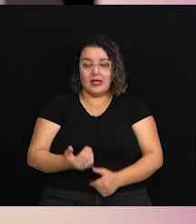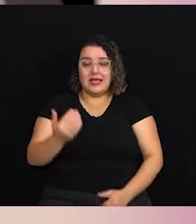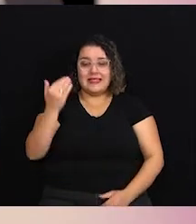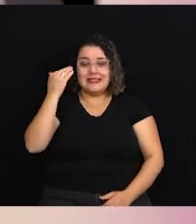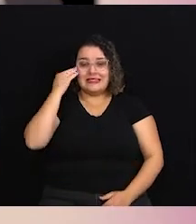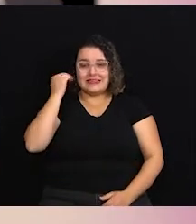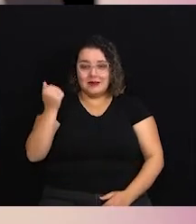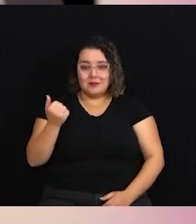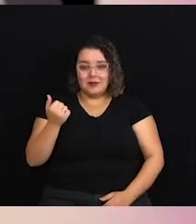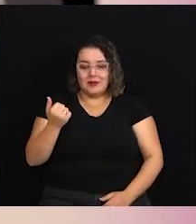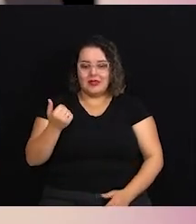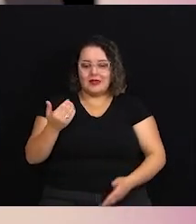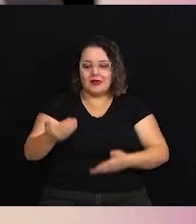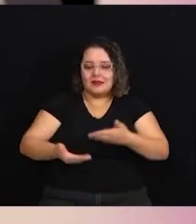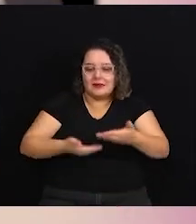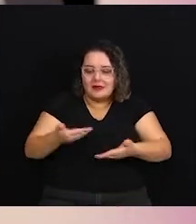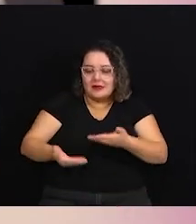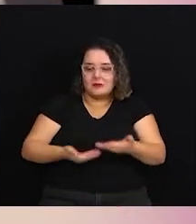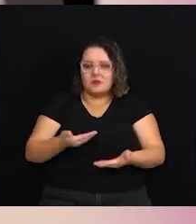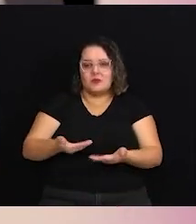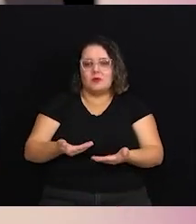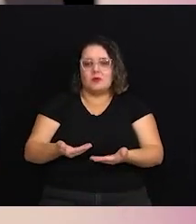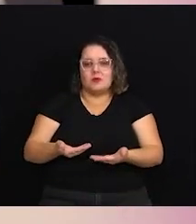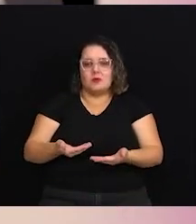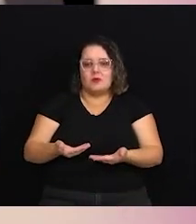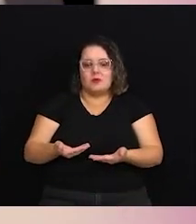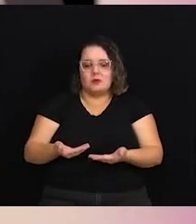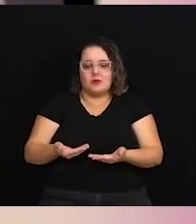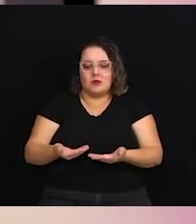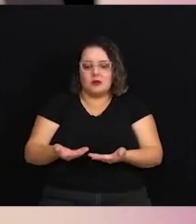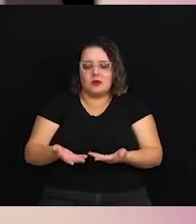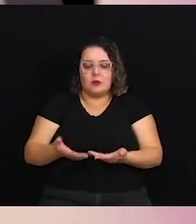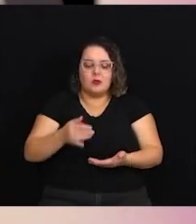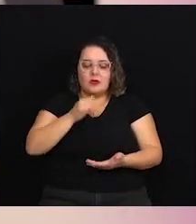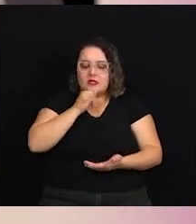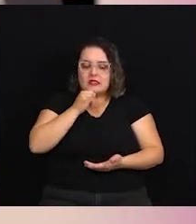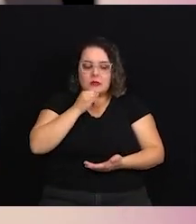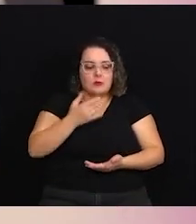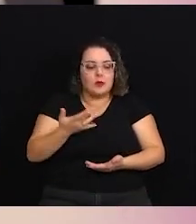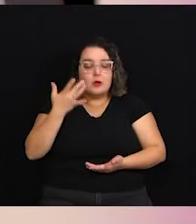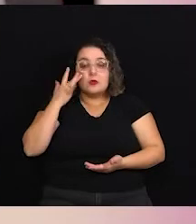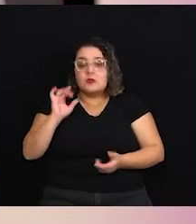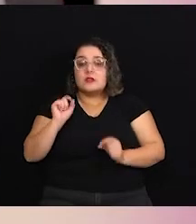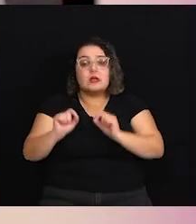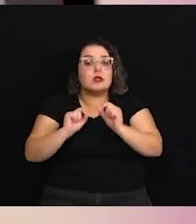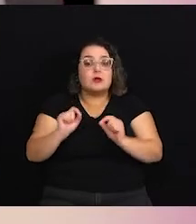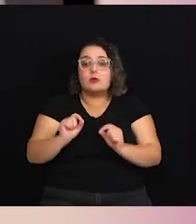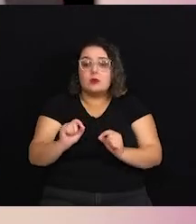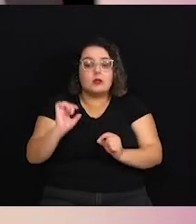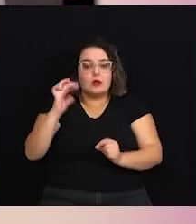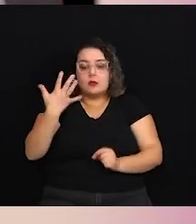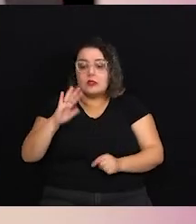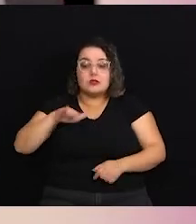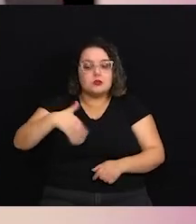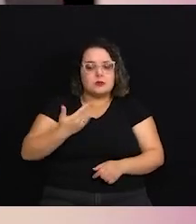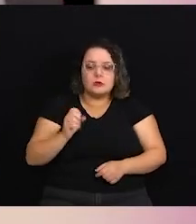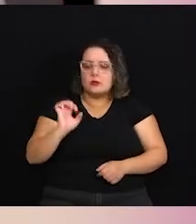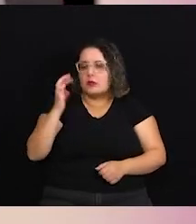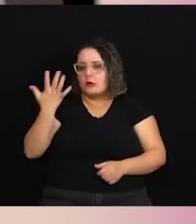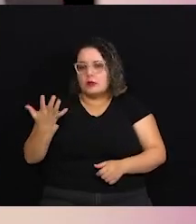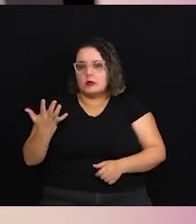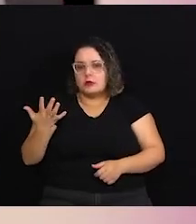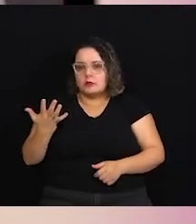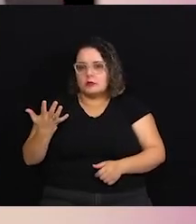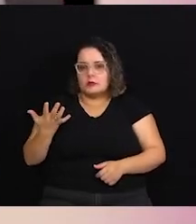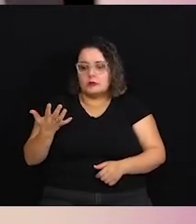imprevisibilidade da livro com isso dia a dia né então sobretudo para busca de mercado de no